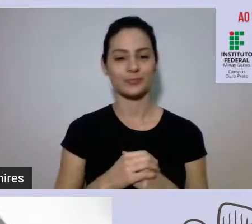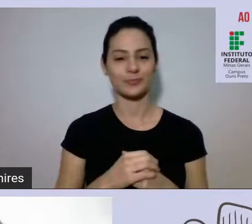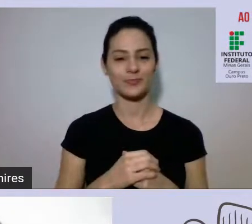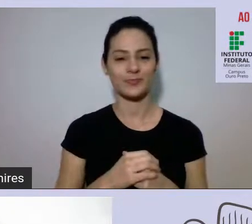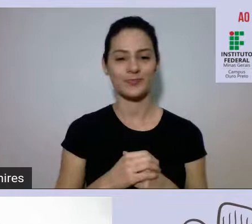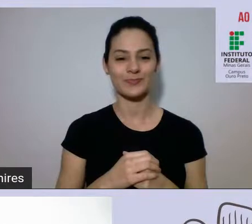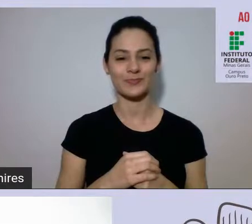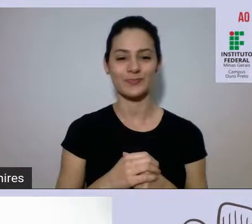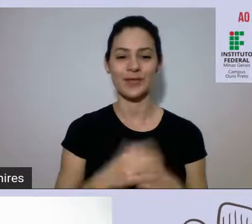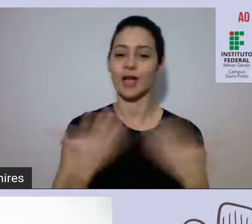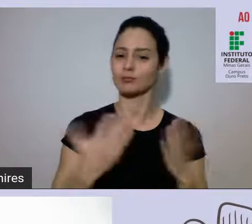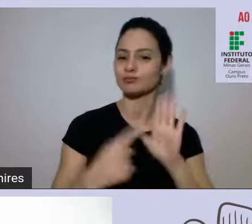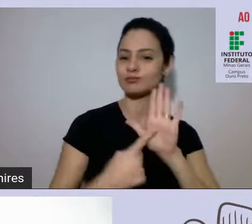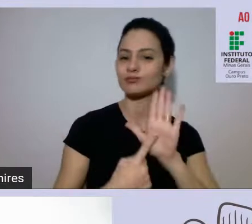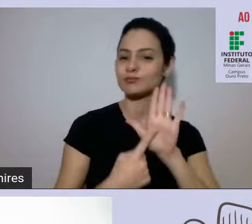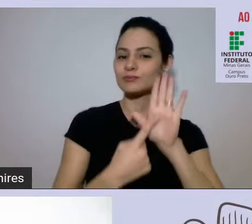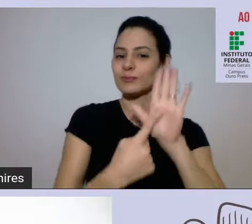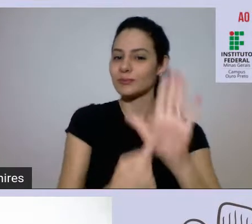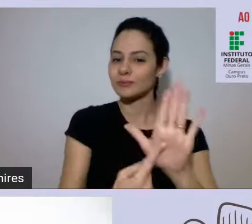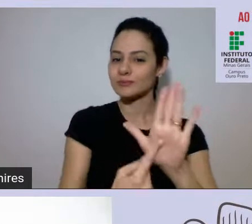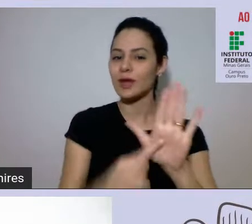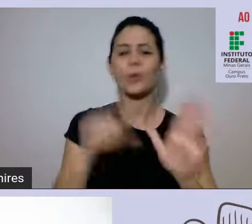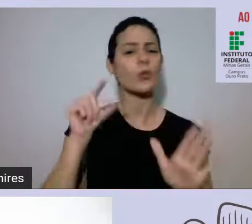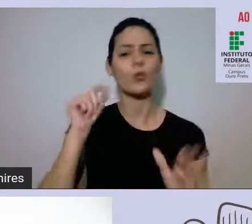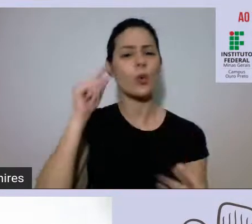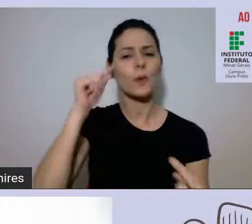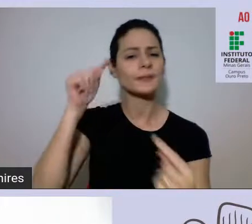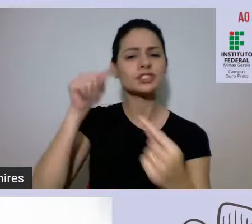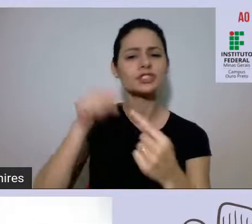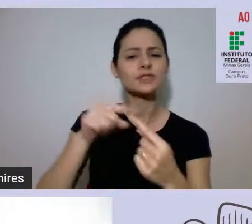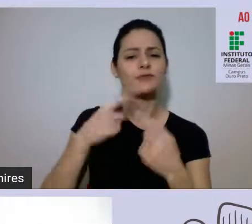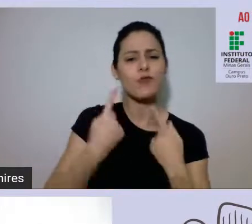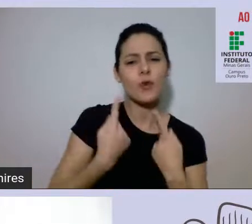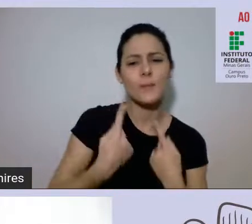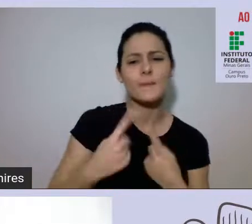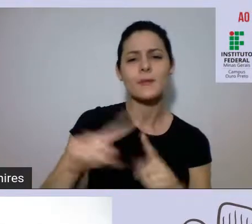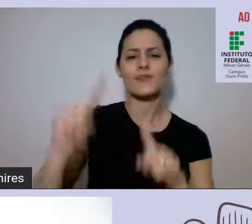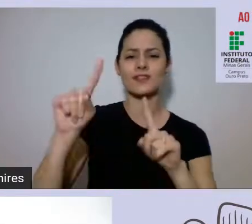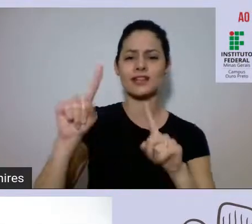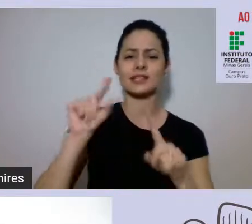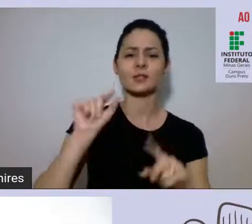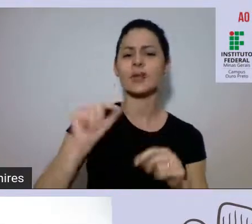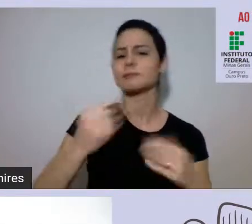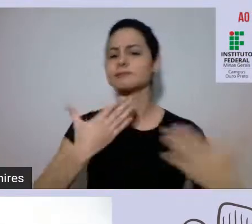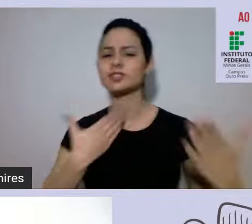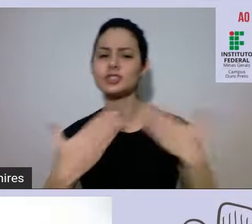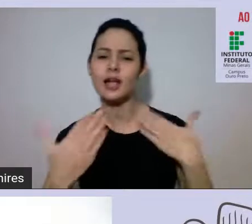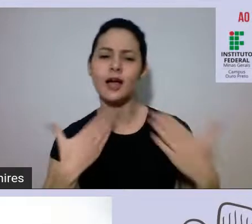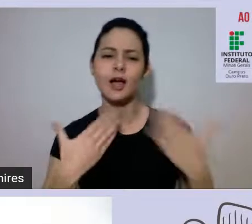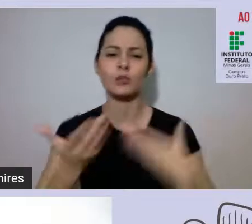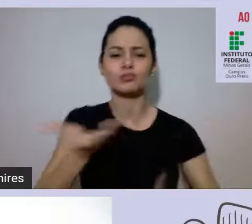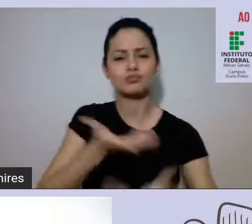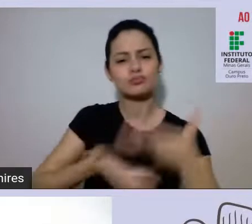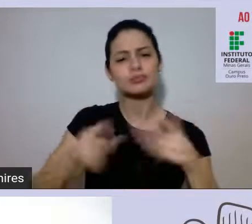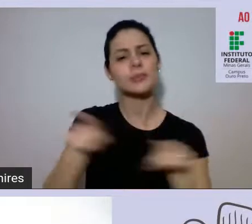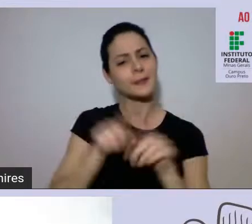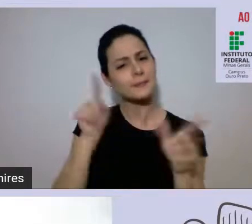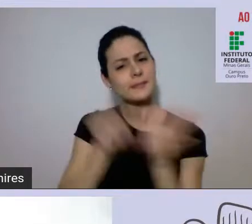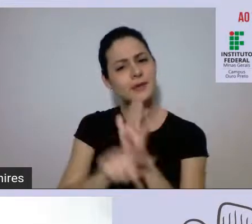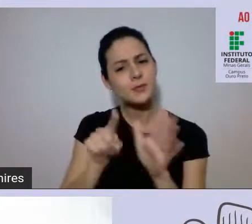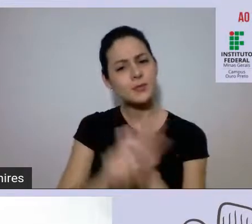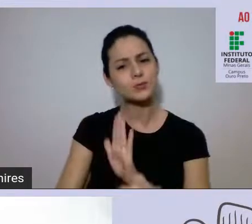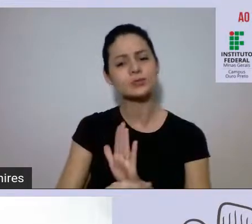eu vou fazer uma apresentação com a intenção de provocar, de invitar o diálogo e provocar perguntas